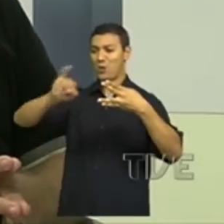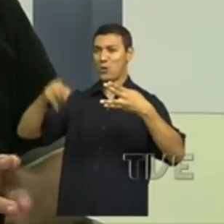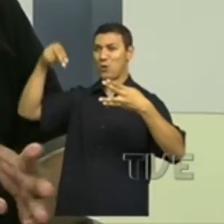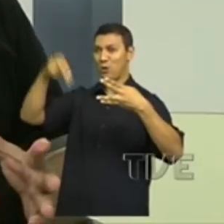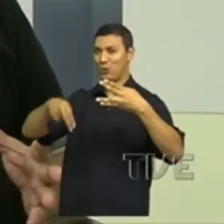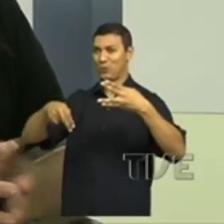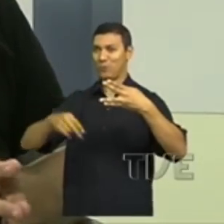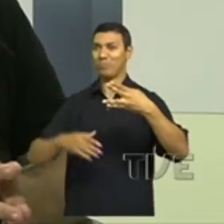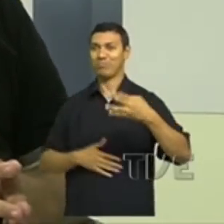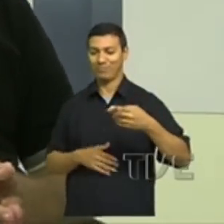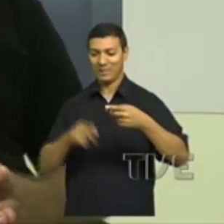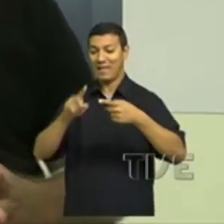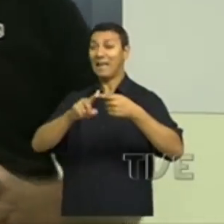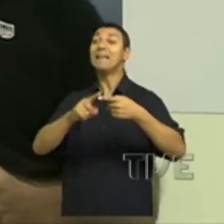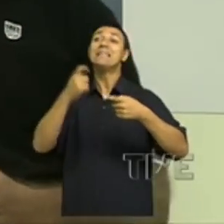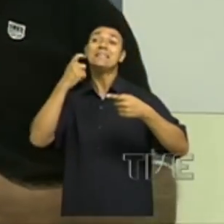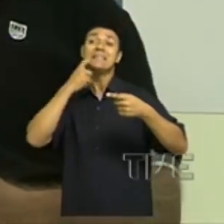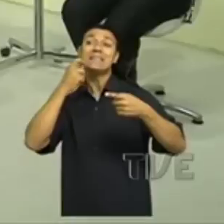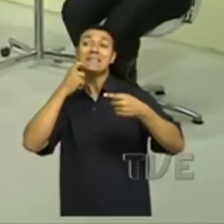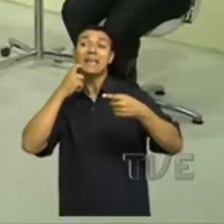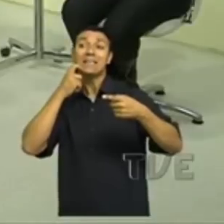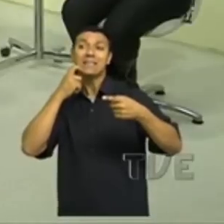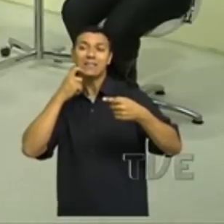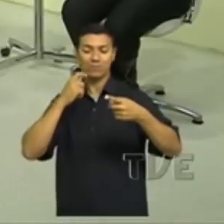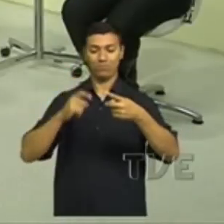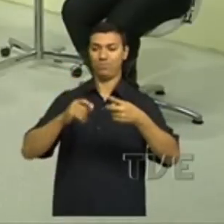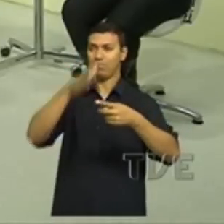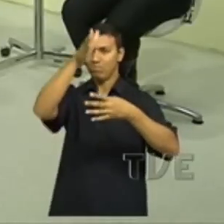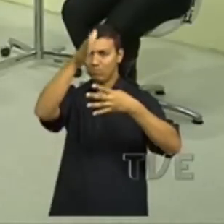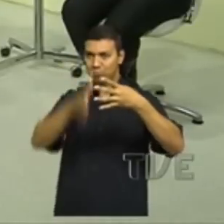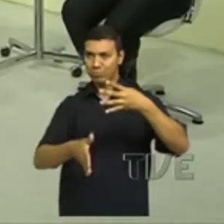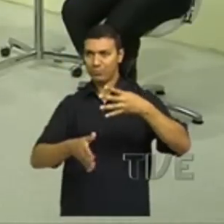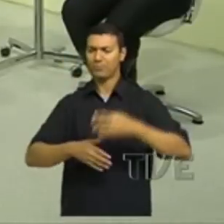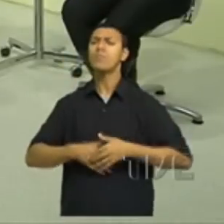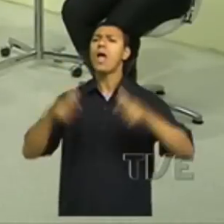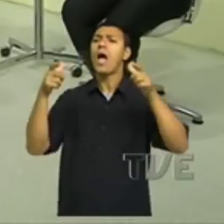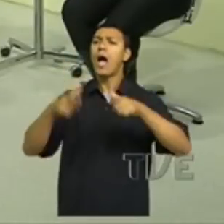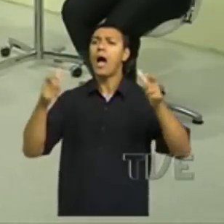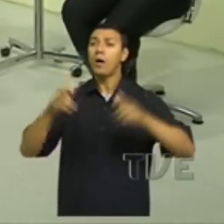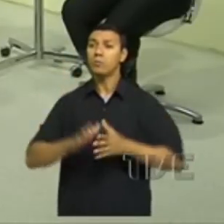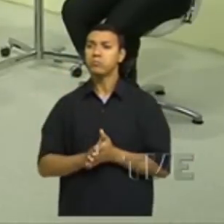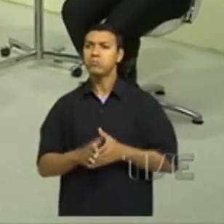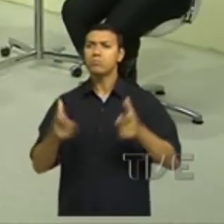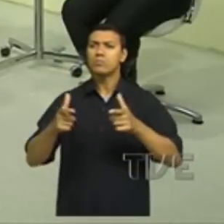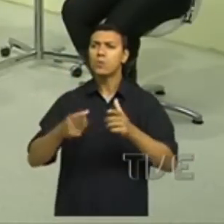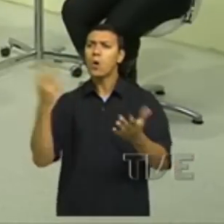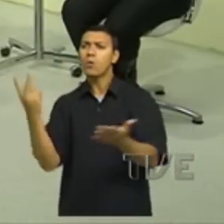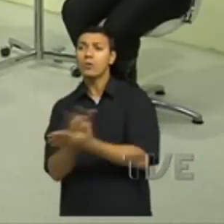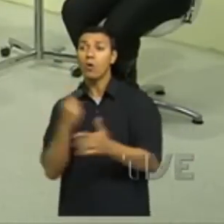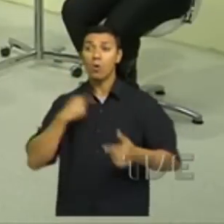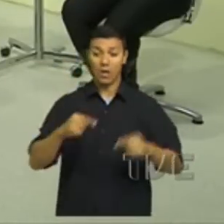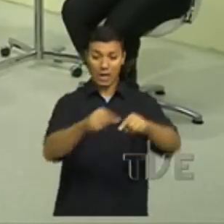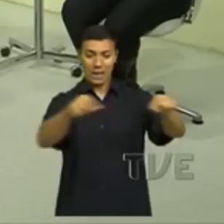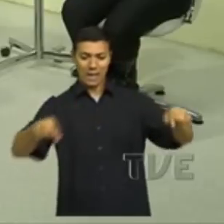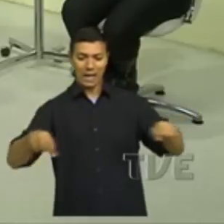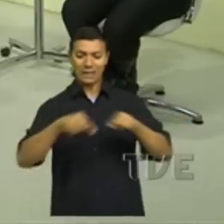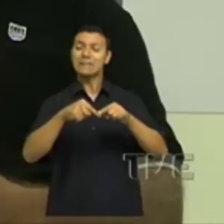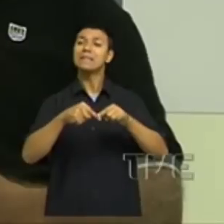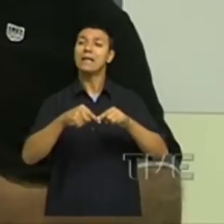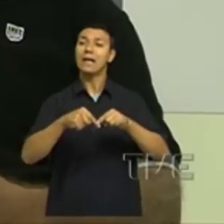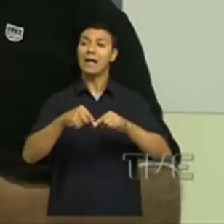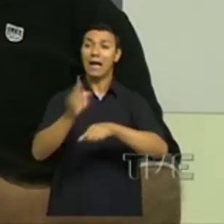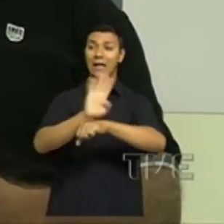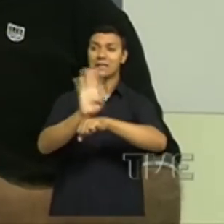sim e uma sexta-feira não. Onde que vai acontecer? Na Sala de Cinema Paulo Amorim, na Casa de Cultura